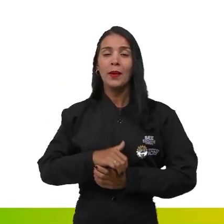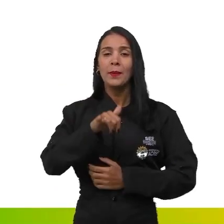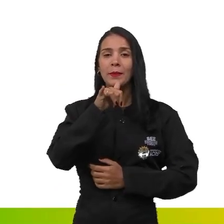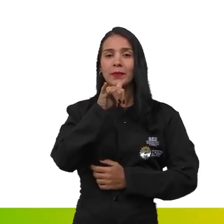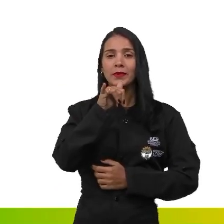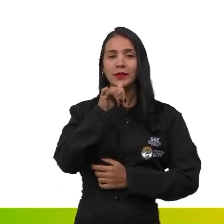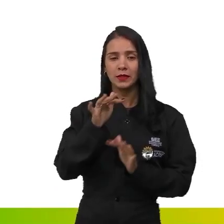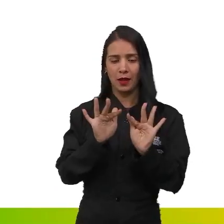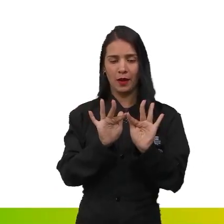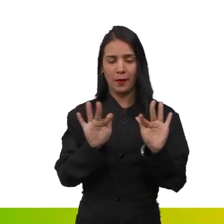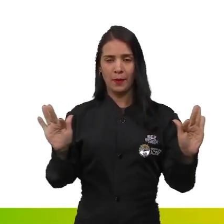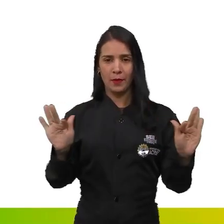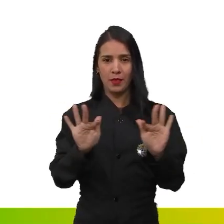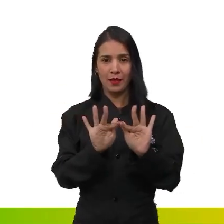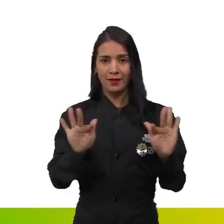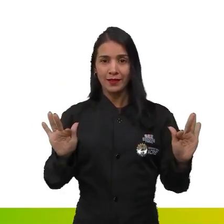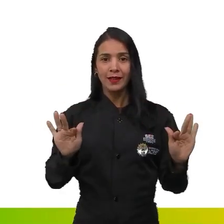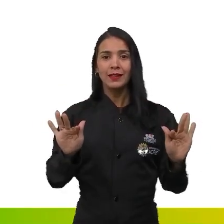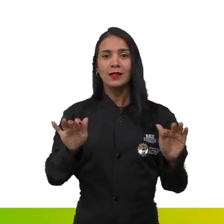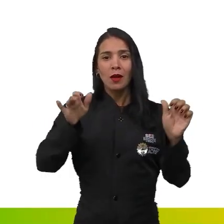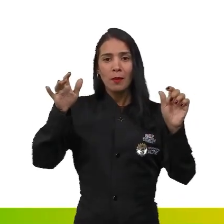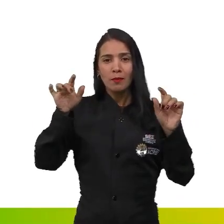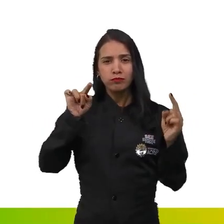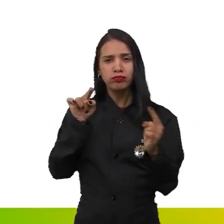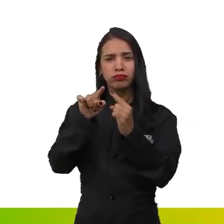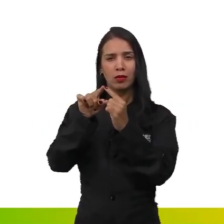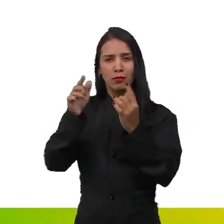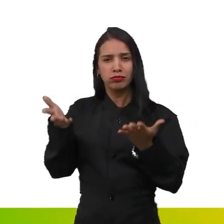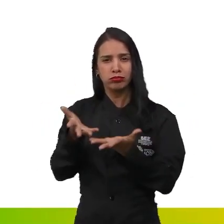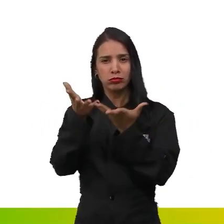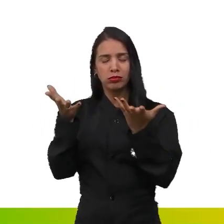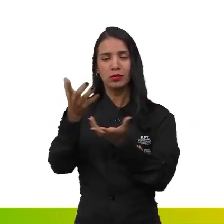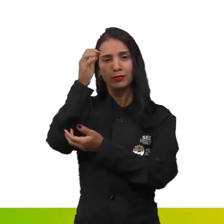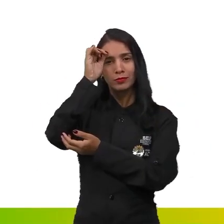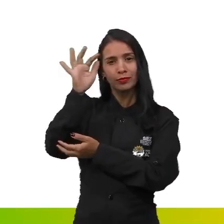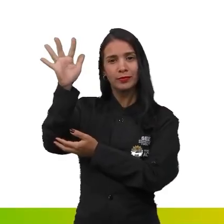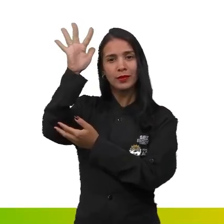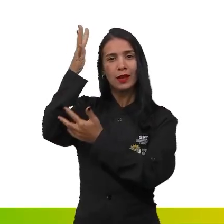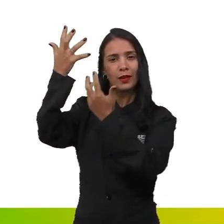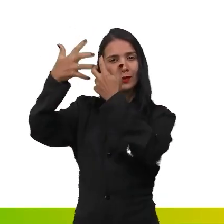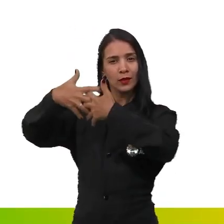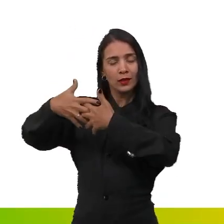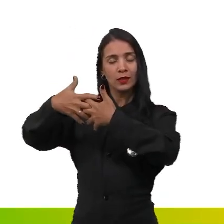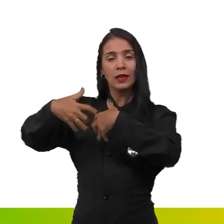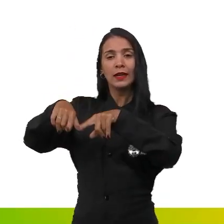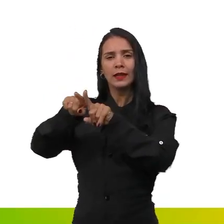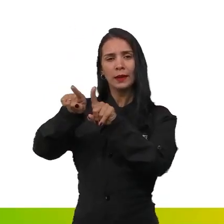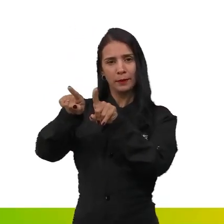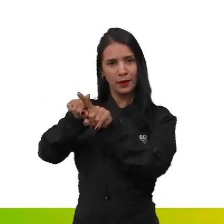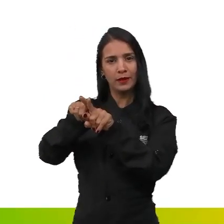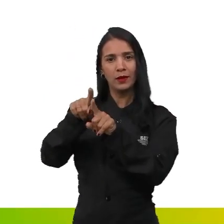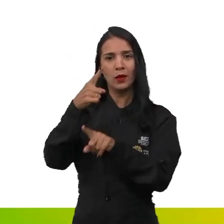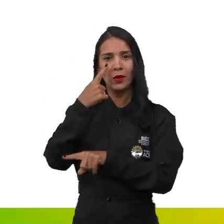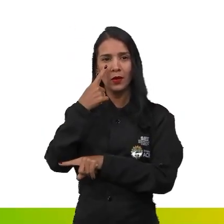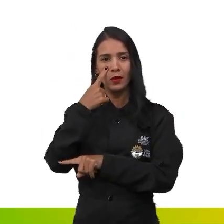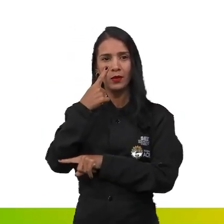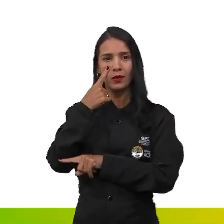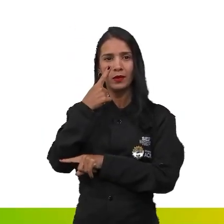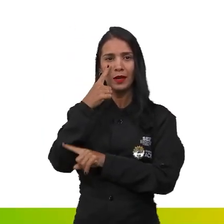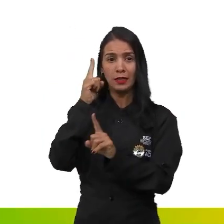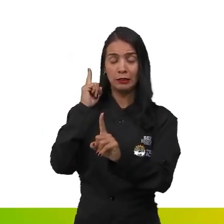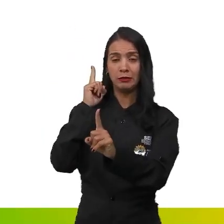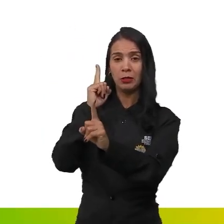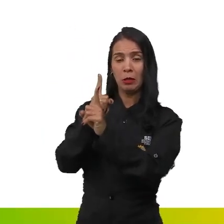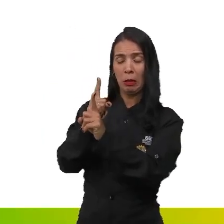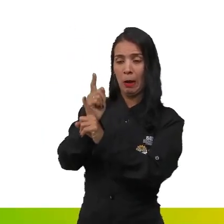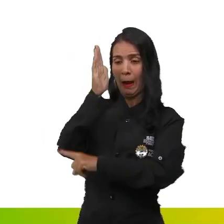neutro e reflexivo ao texto. Então, evita a identificação direta de quem